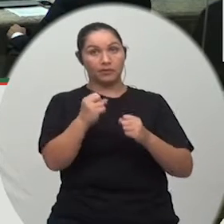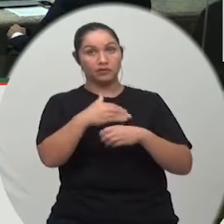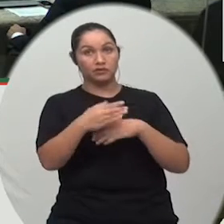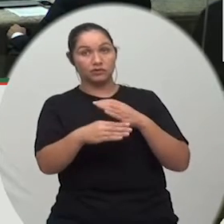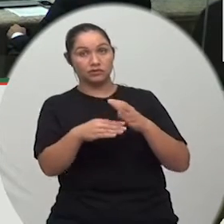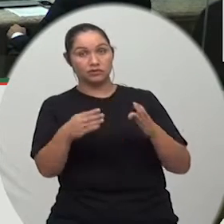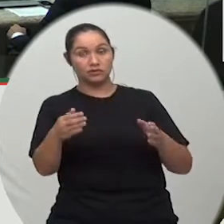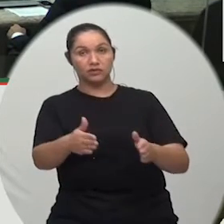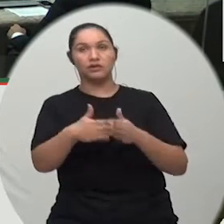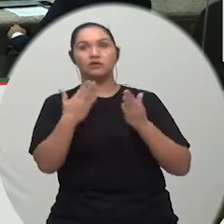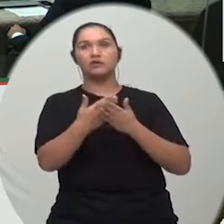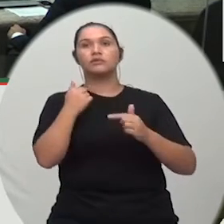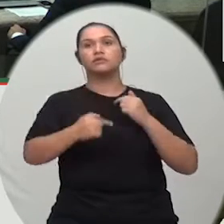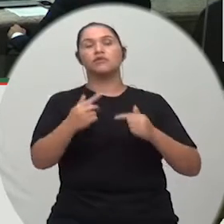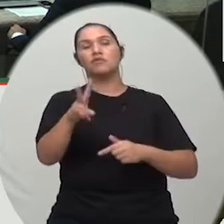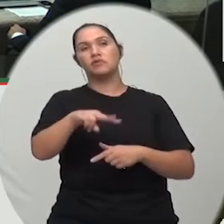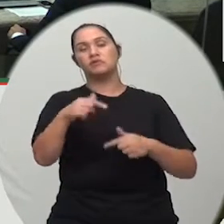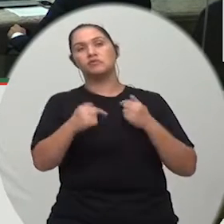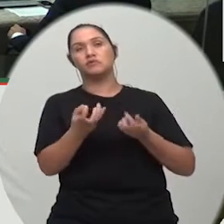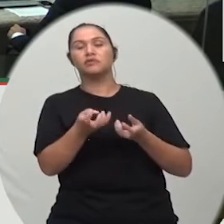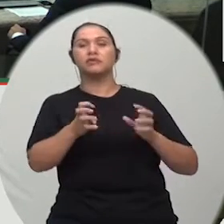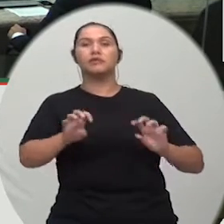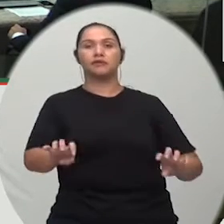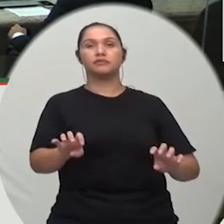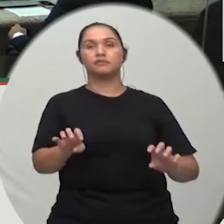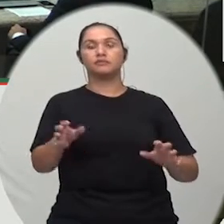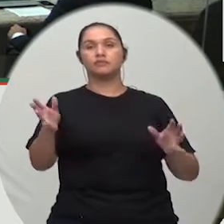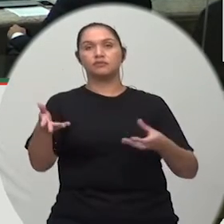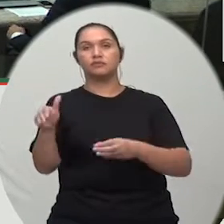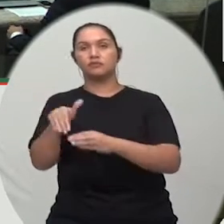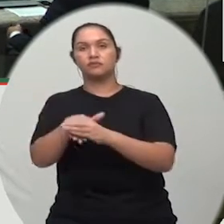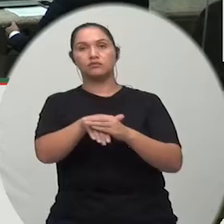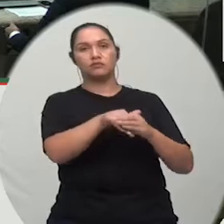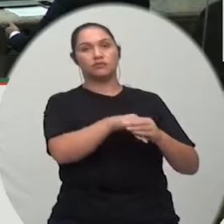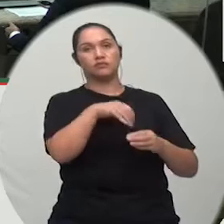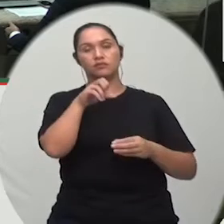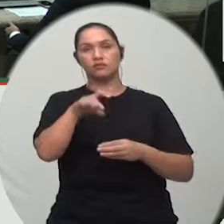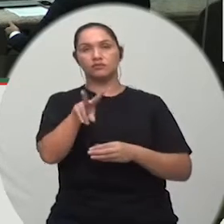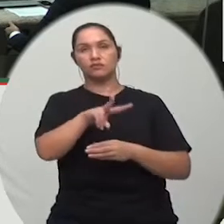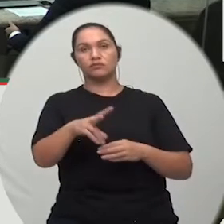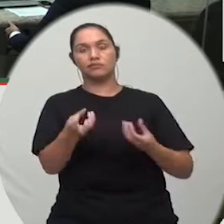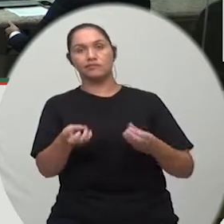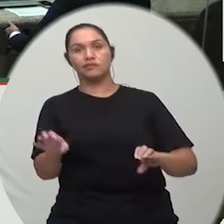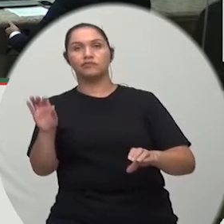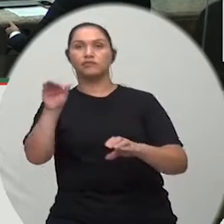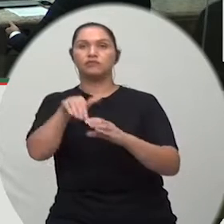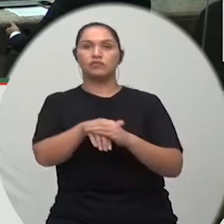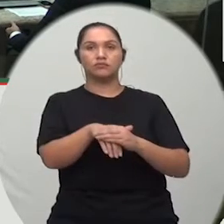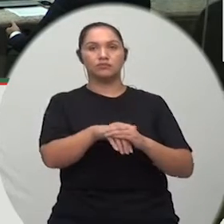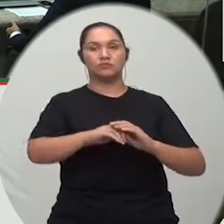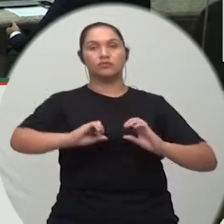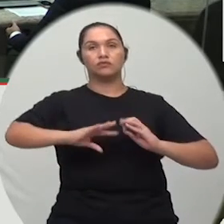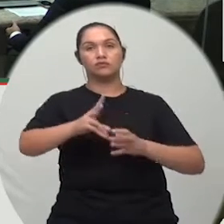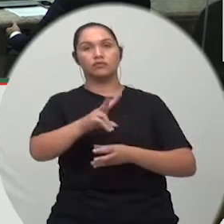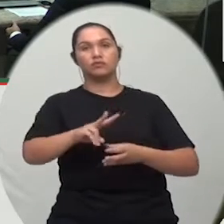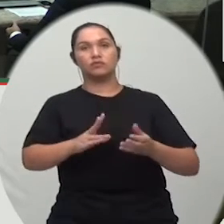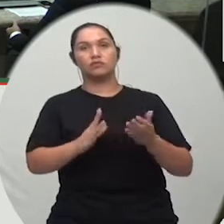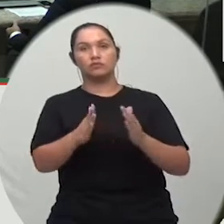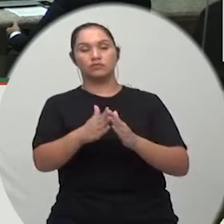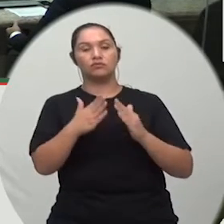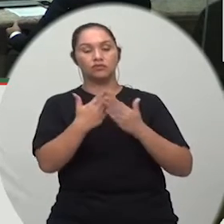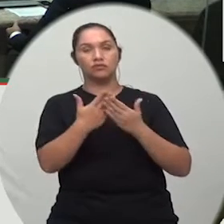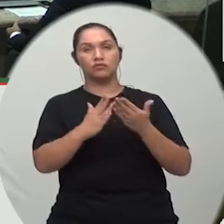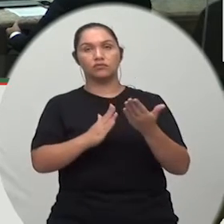em discussão. Não havendo quem queira discutir, está em votação. Os contrários se manifestem. Aprovado